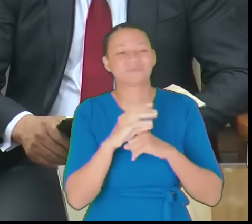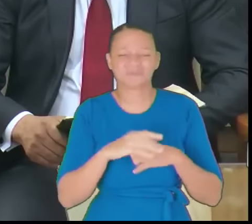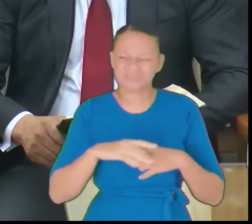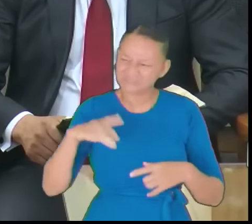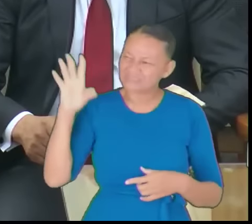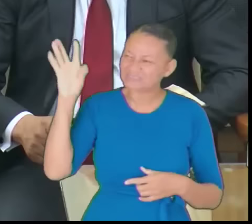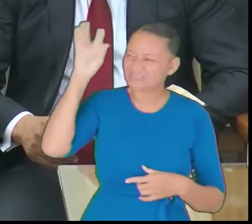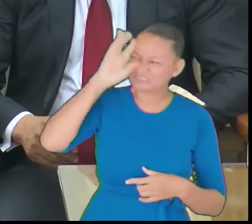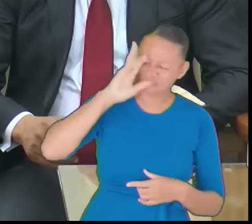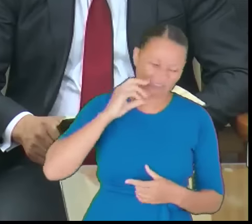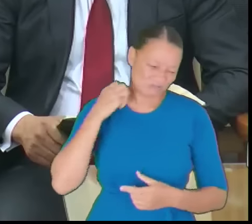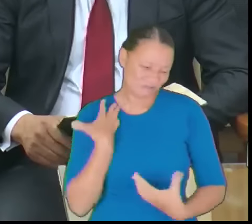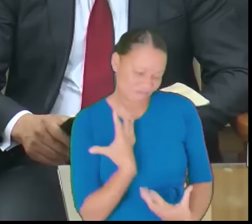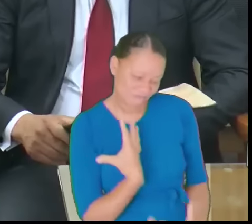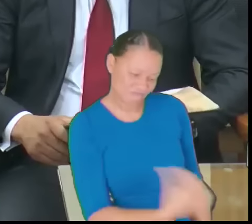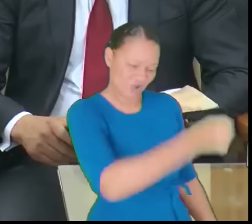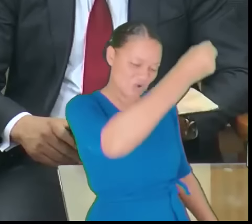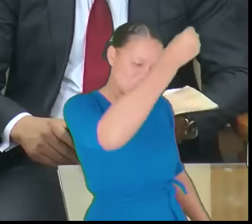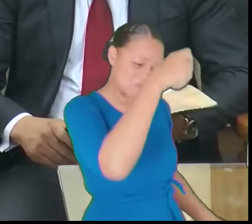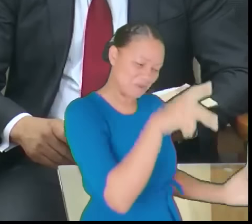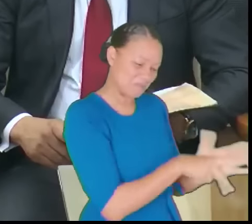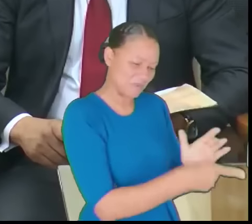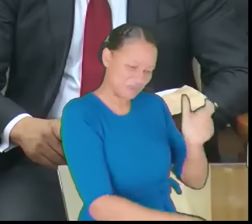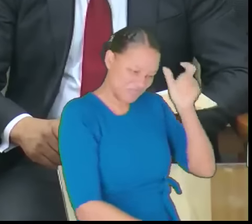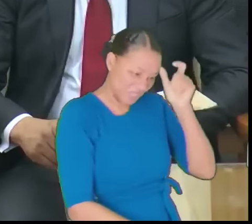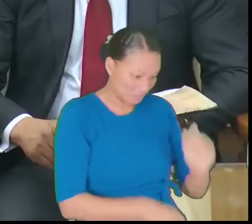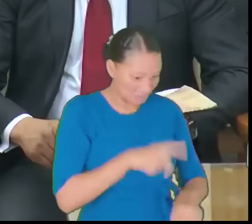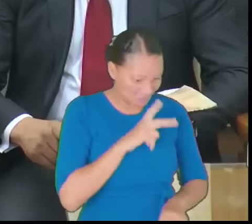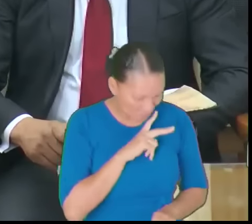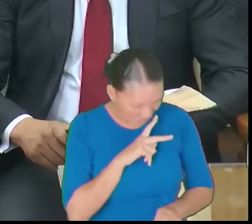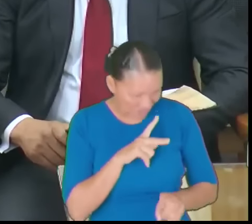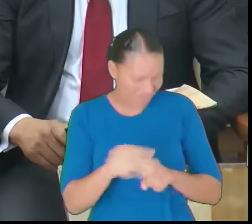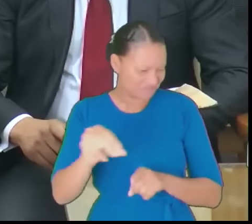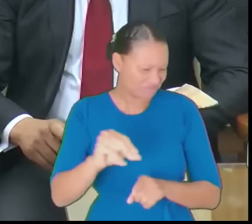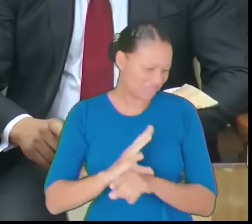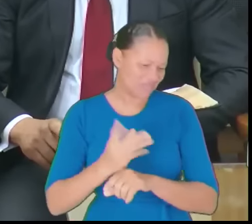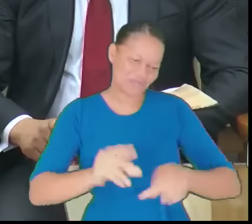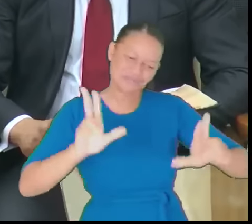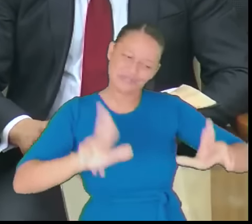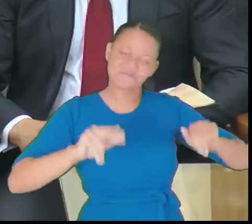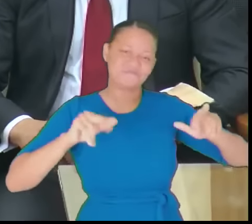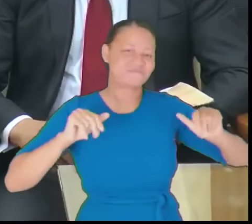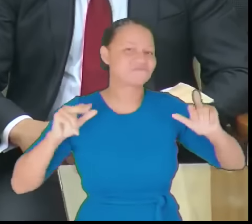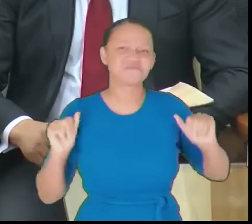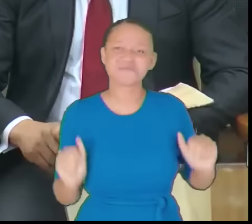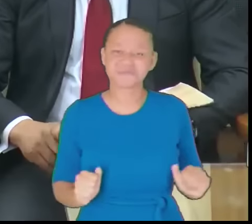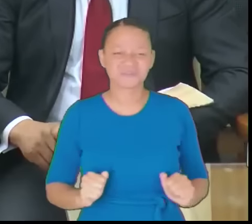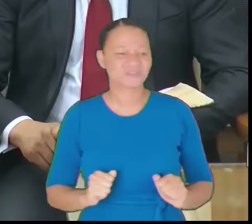toma, Satanás, tu não podes com a igreja de nosso Senhor Jesus Cristo.